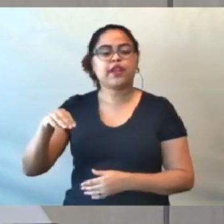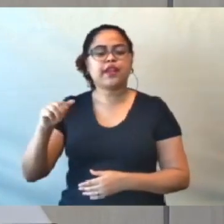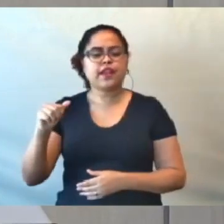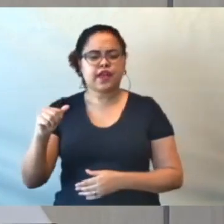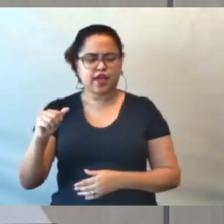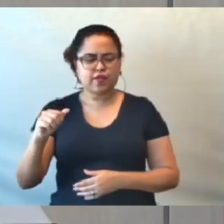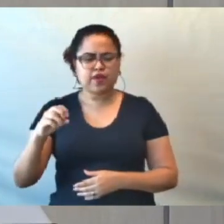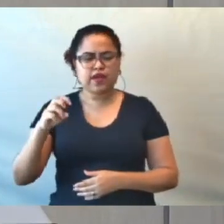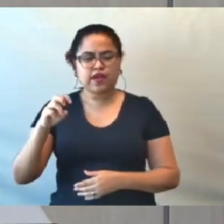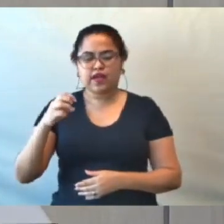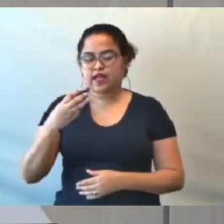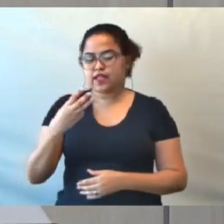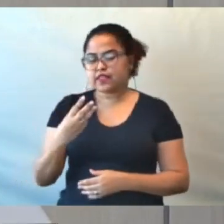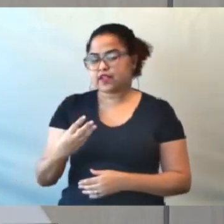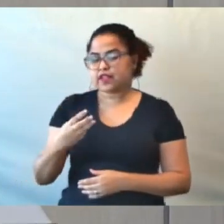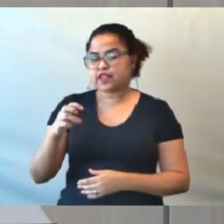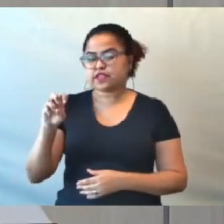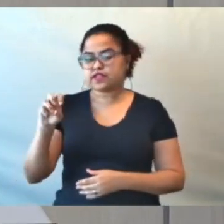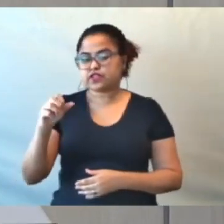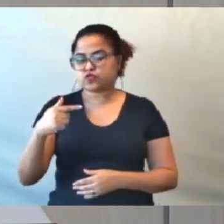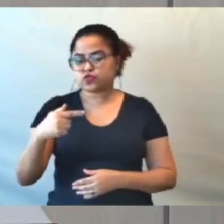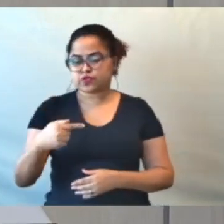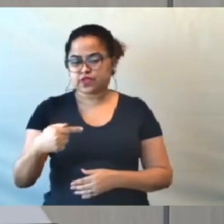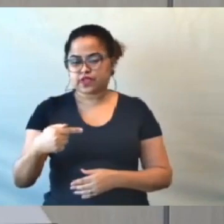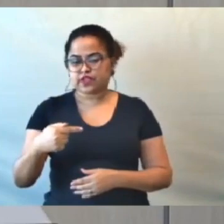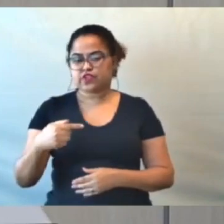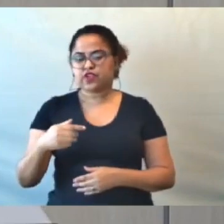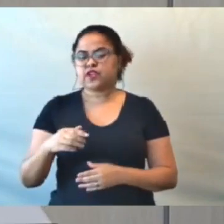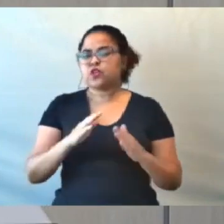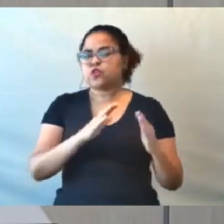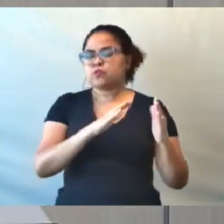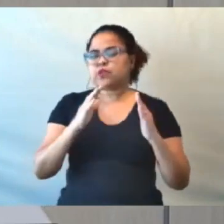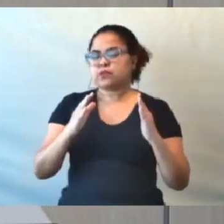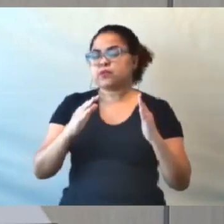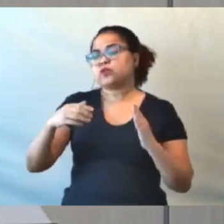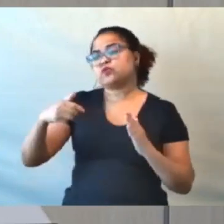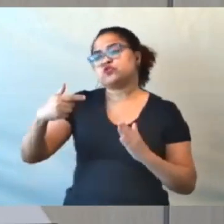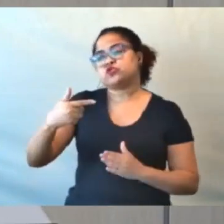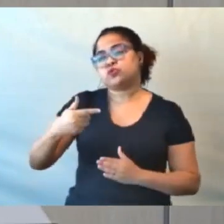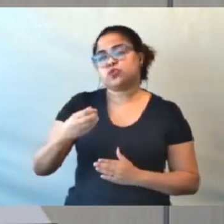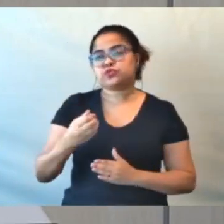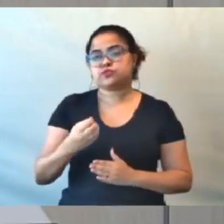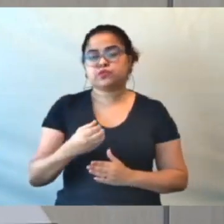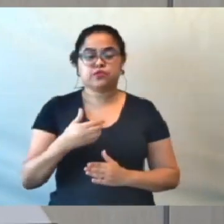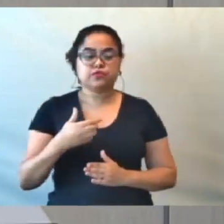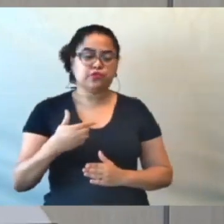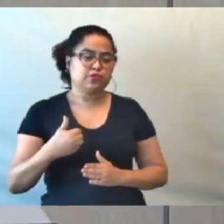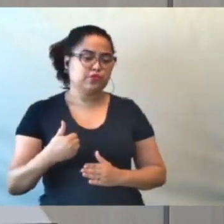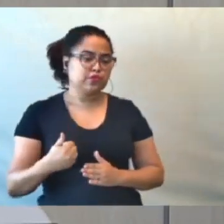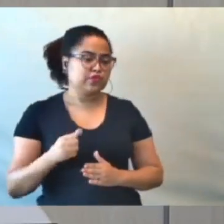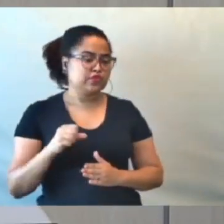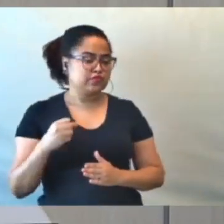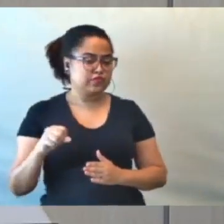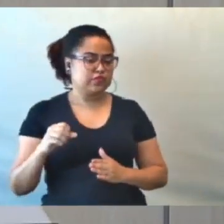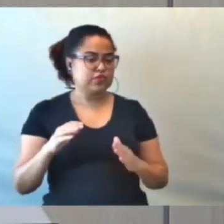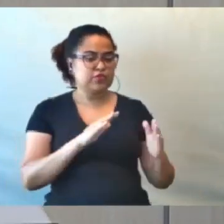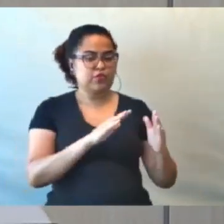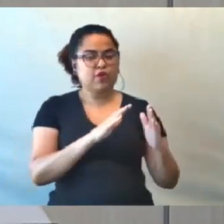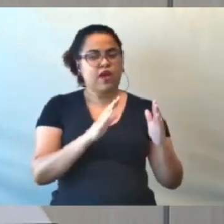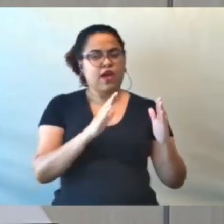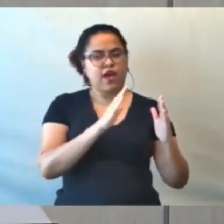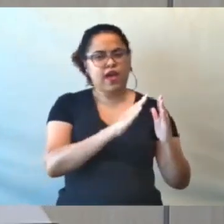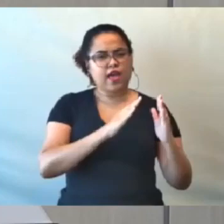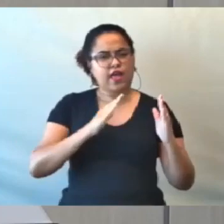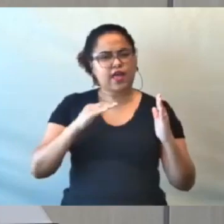entre 2018 a 2023, período do contrato? E se foi, por quanto tempo e em quais períodos?